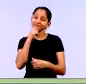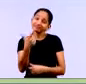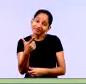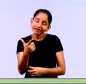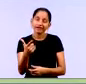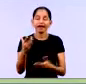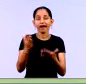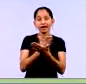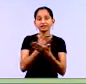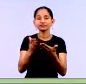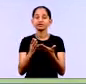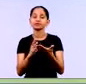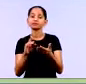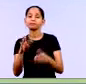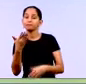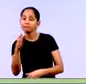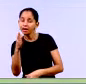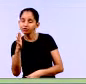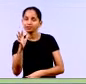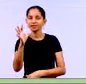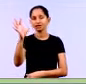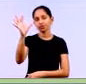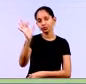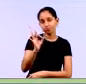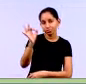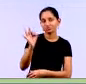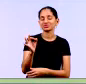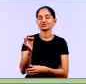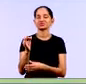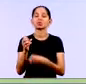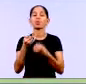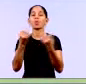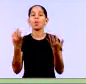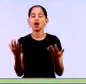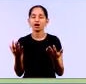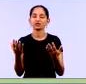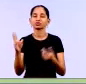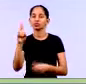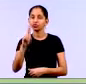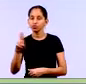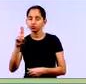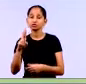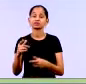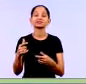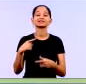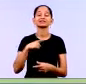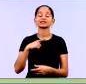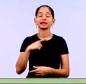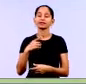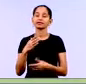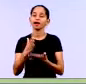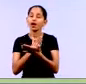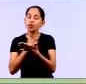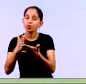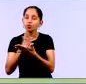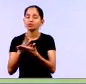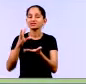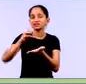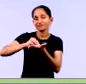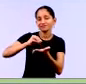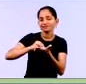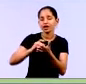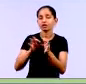proporcionalidade, né, para cada um desses itens do produto e falta de parâmetros definidos, porque